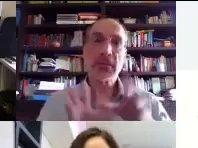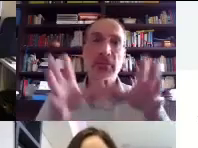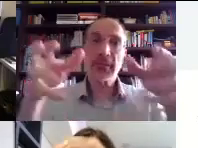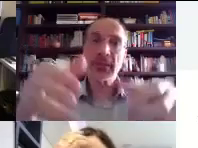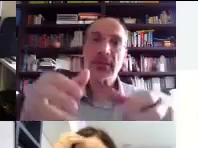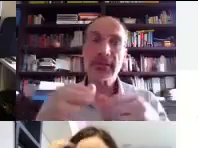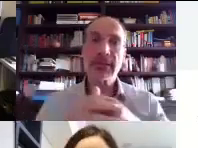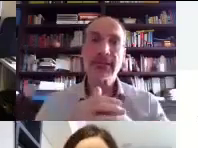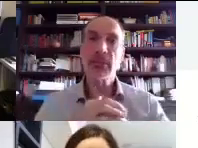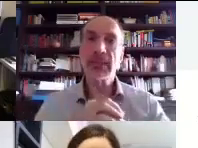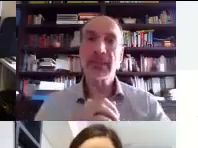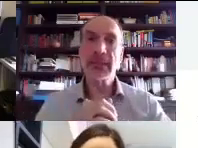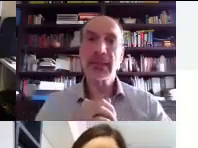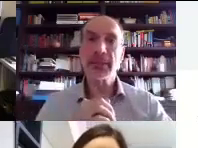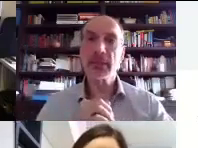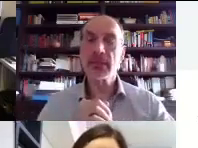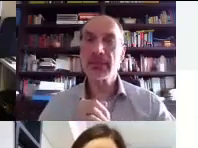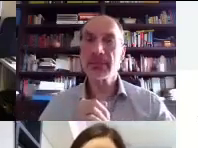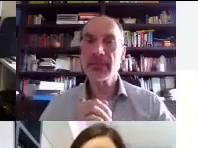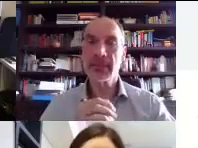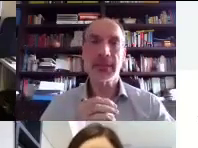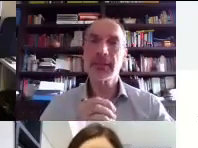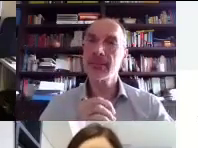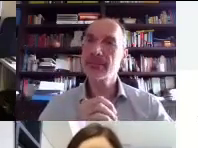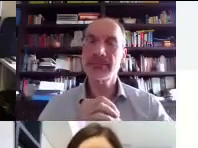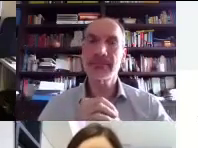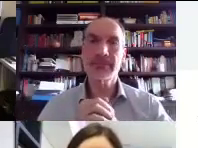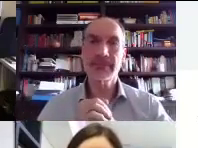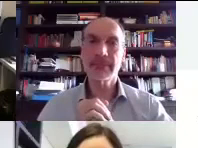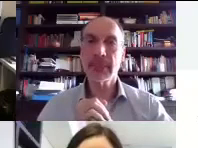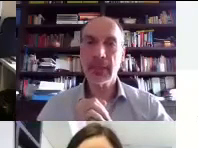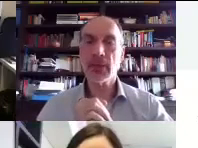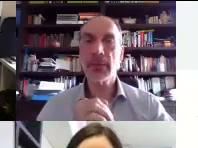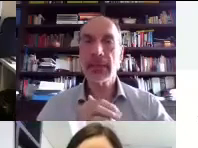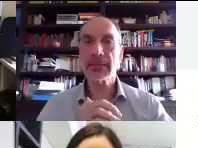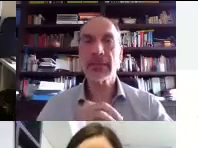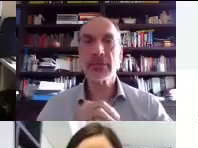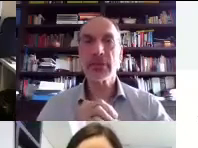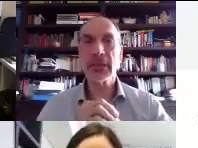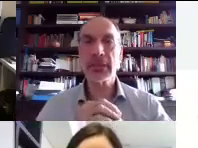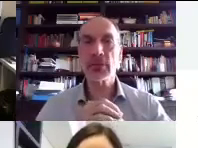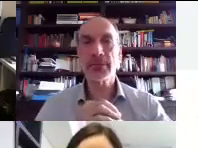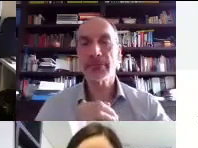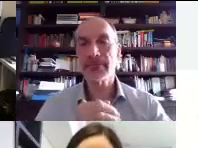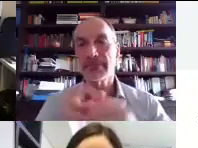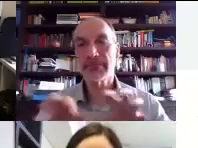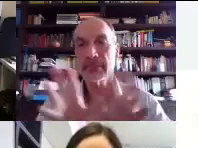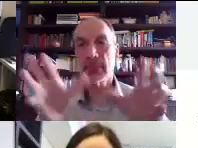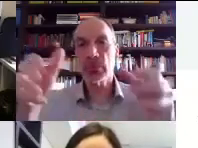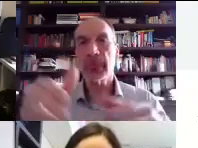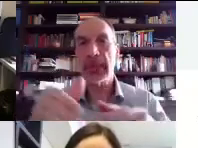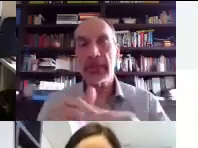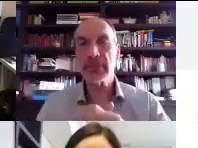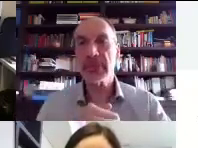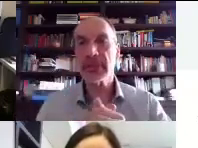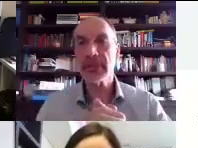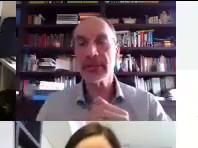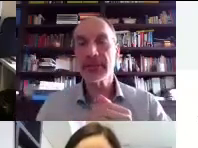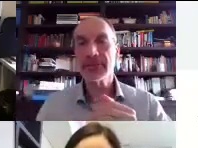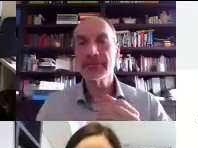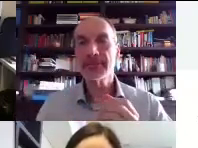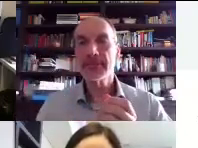é justamente essa simulação ali, reproduzir. É complicado. A aerodinâmica do prédio em si.